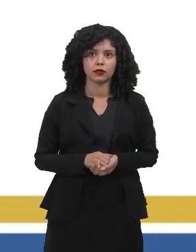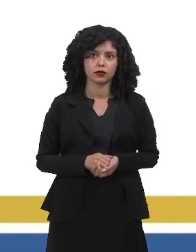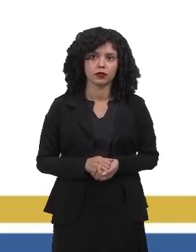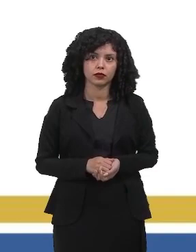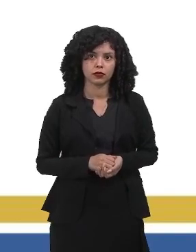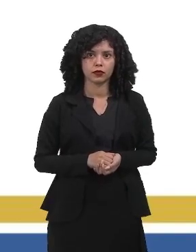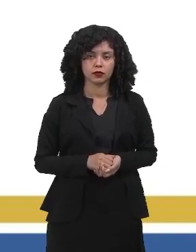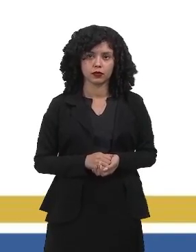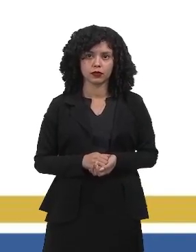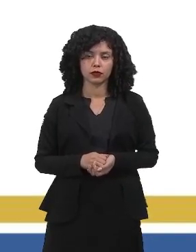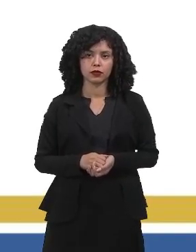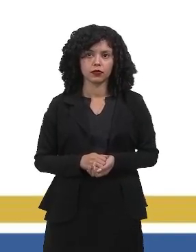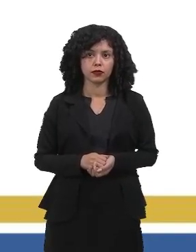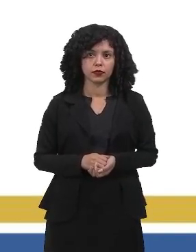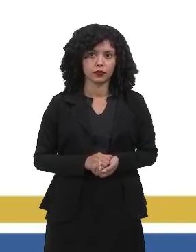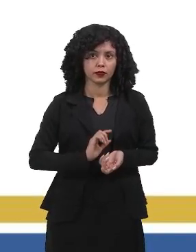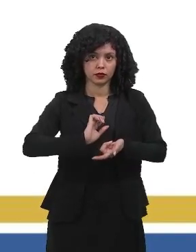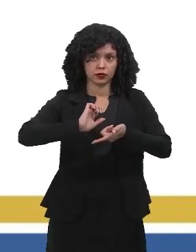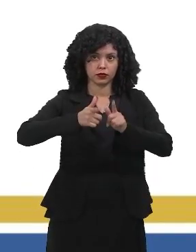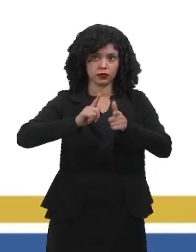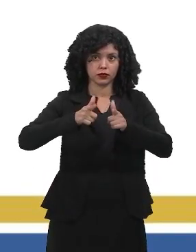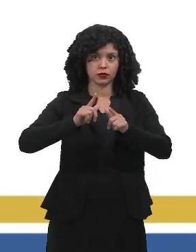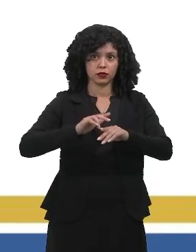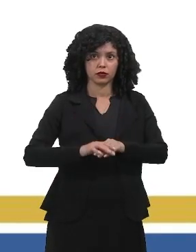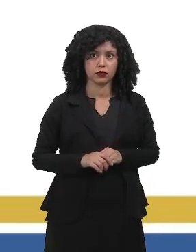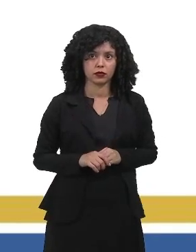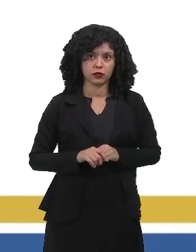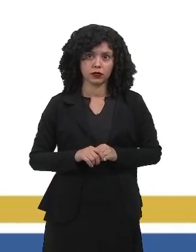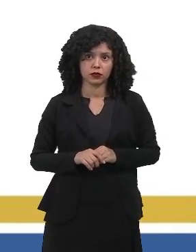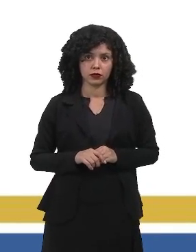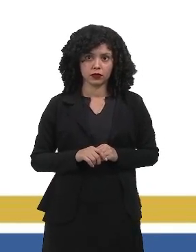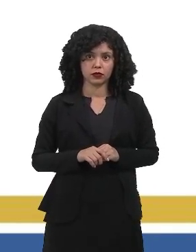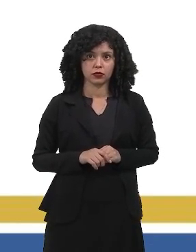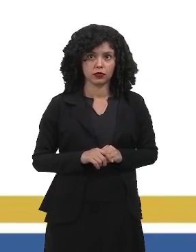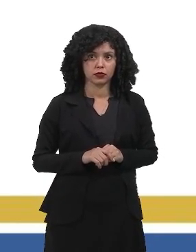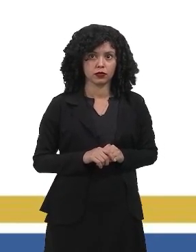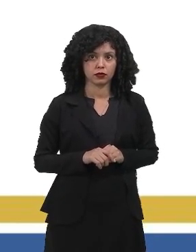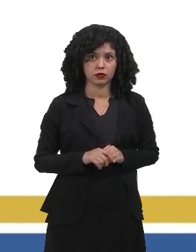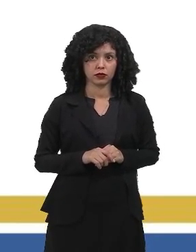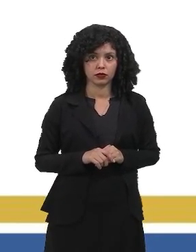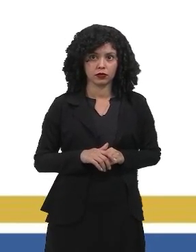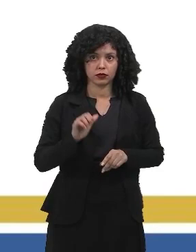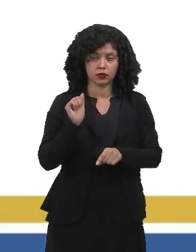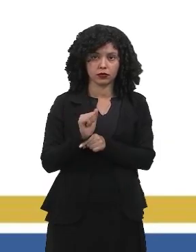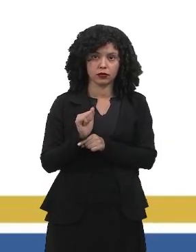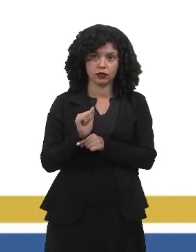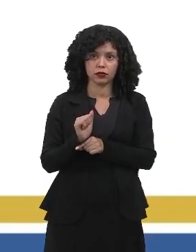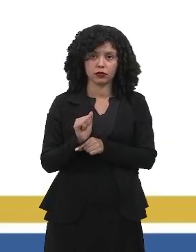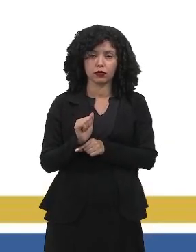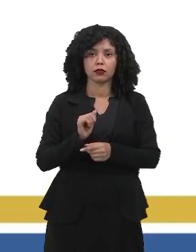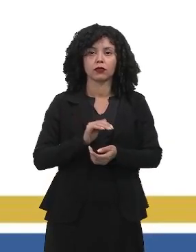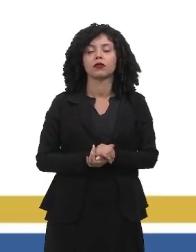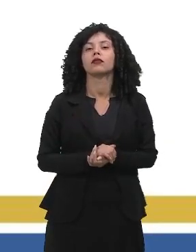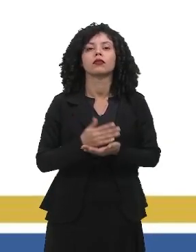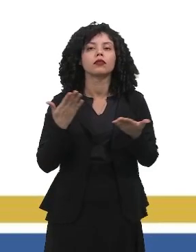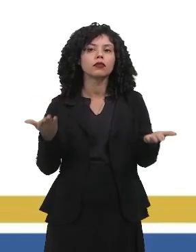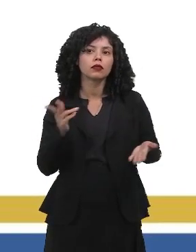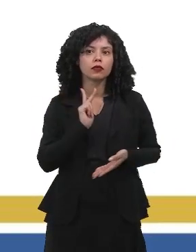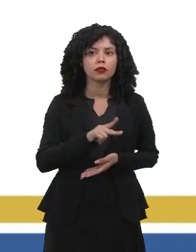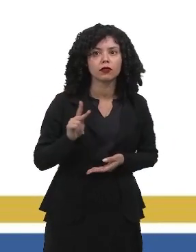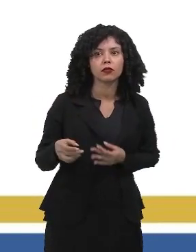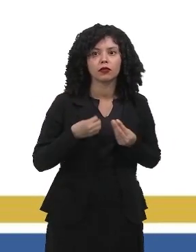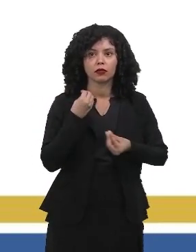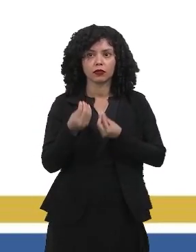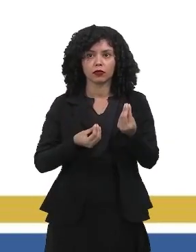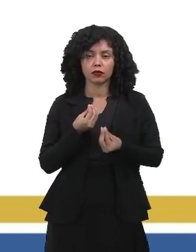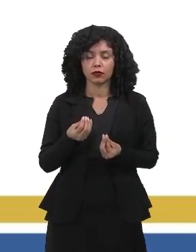basicamente, tranquilo, alternativa, letra A, alternativa letra A. Mas, professor, como é